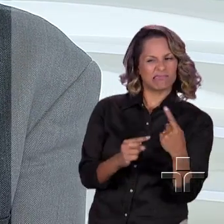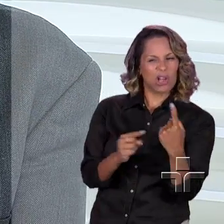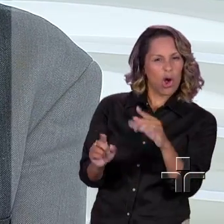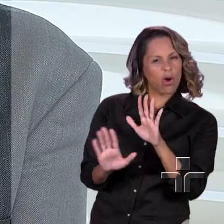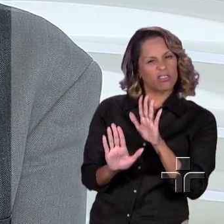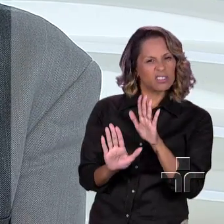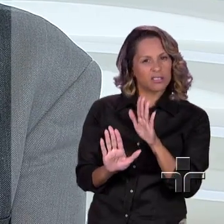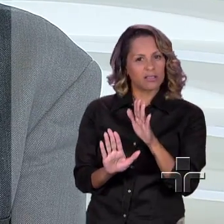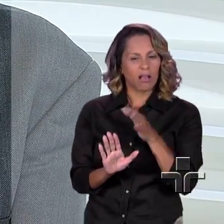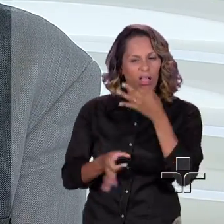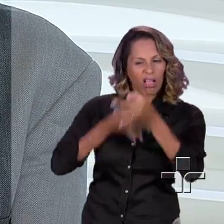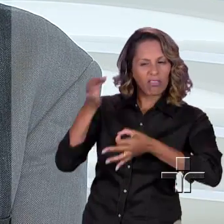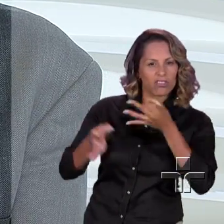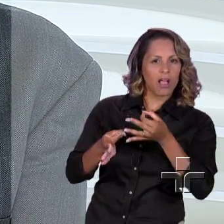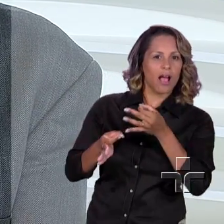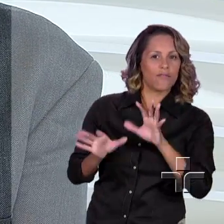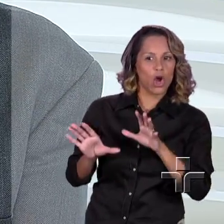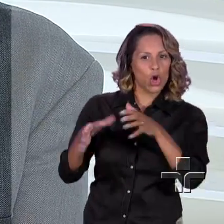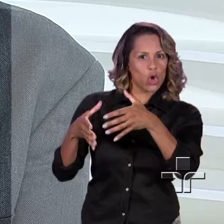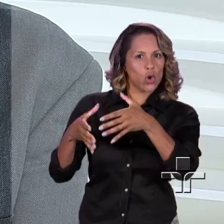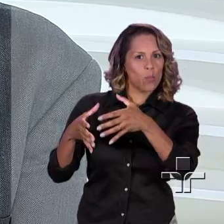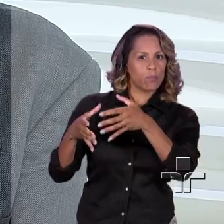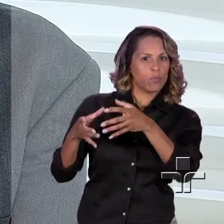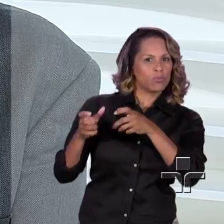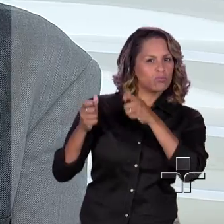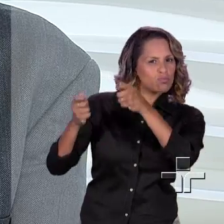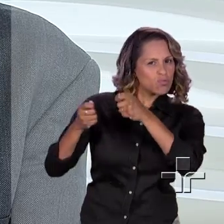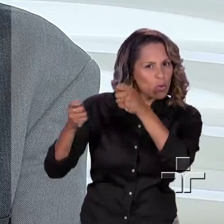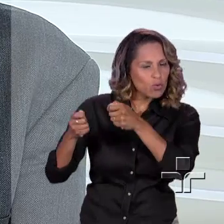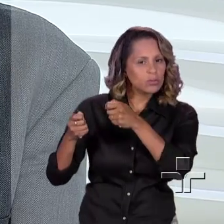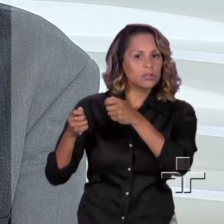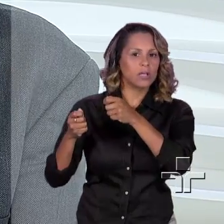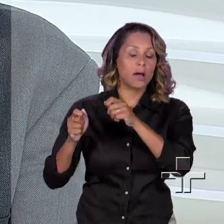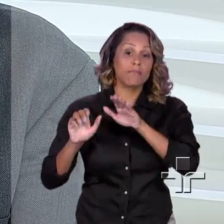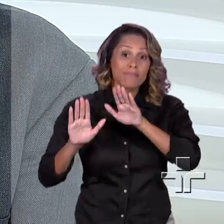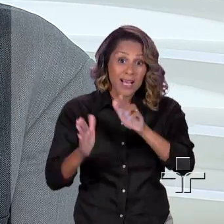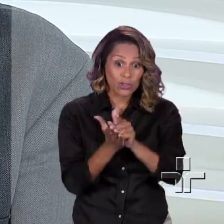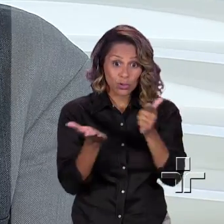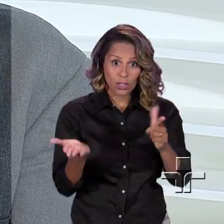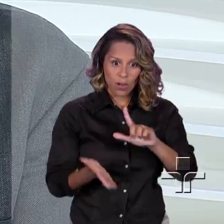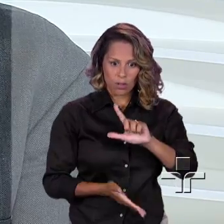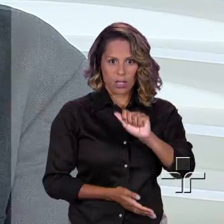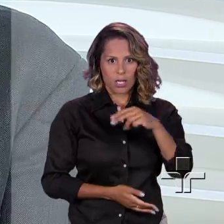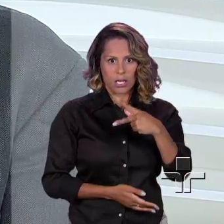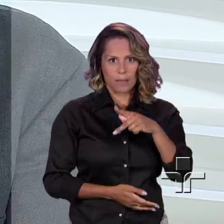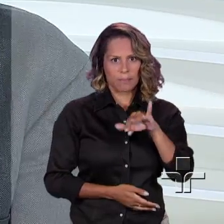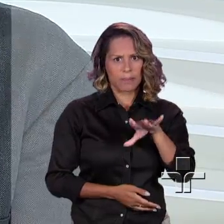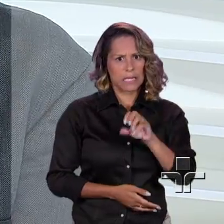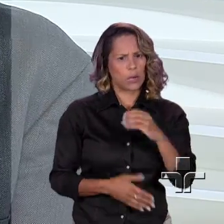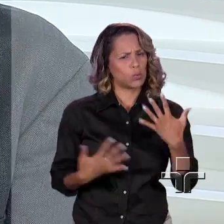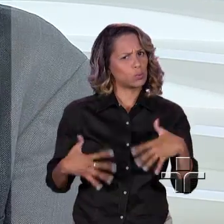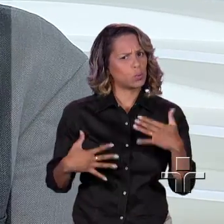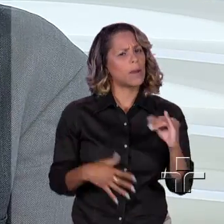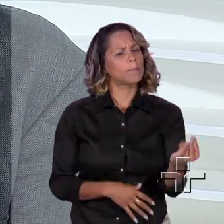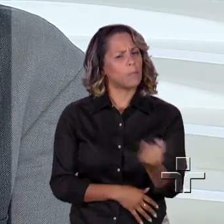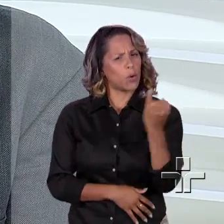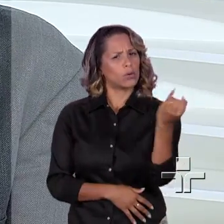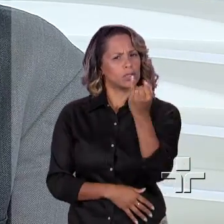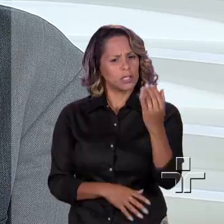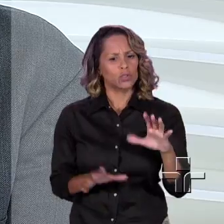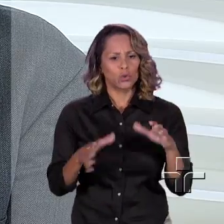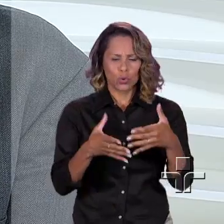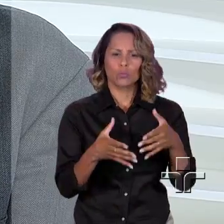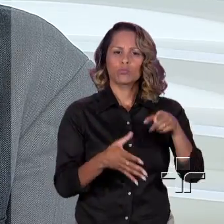criticava ele também naquela época no Rio. Mas o Lampião definitivamente foi muito importante. Era coletivo com outras pessoas,